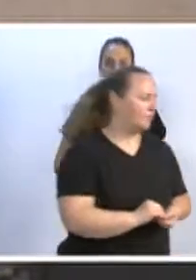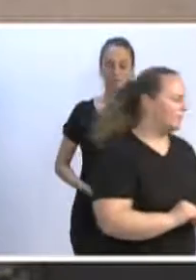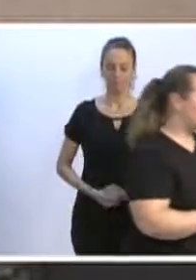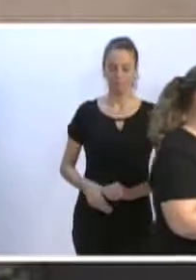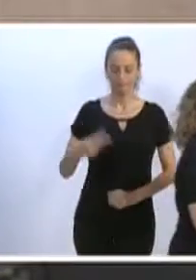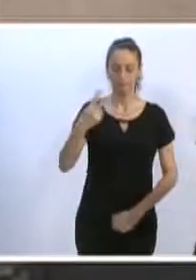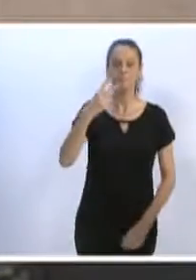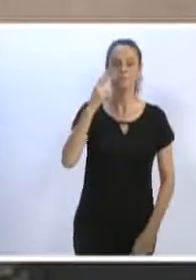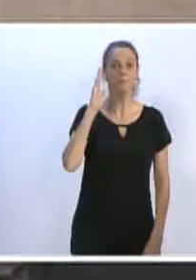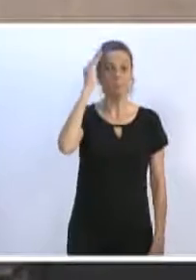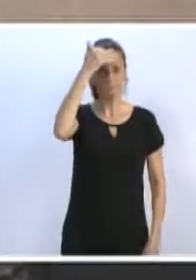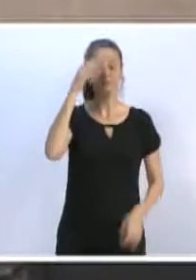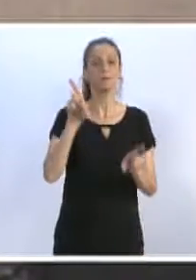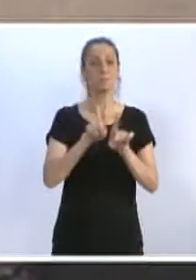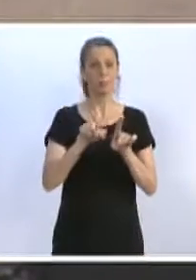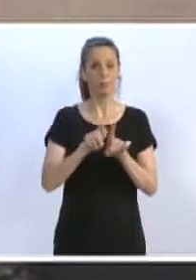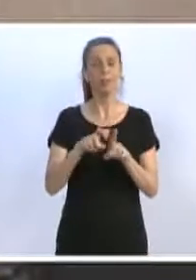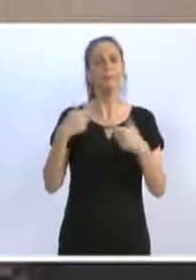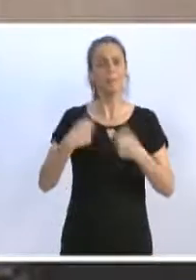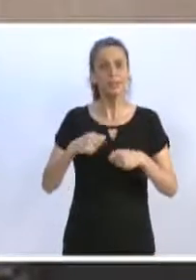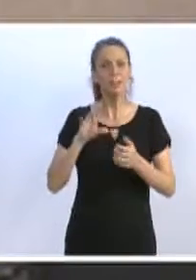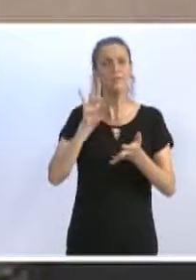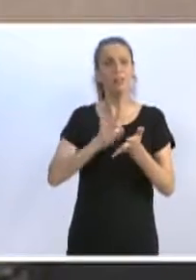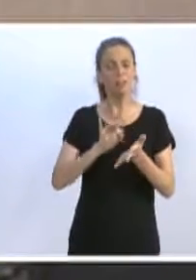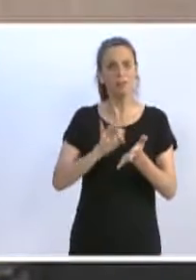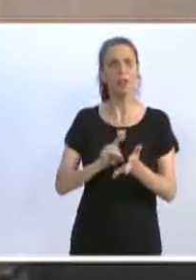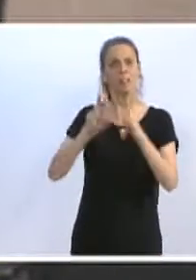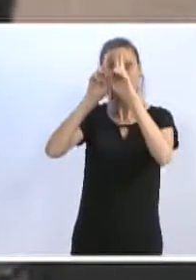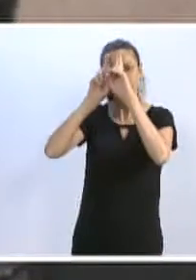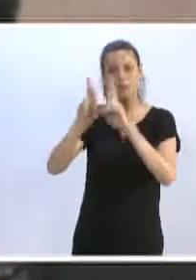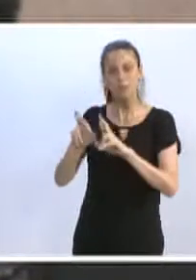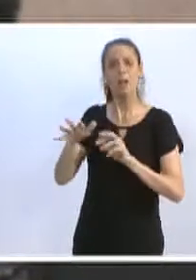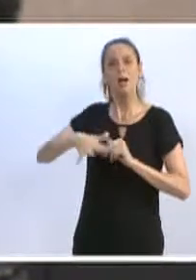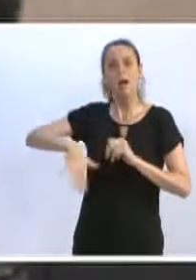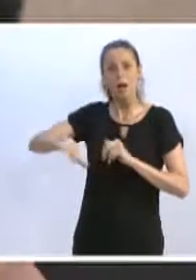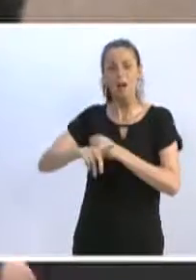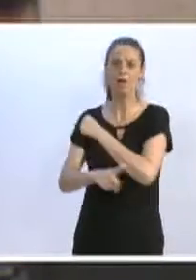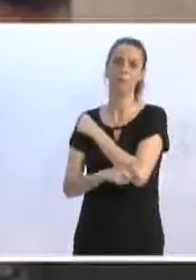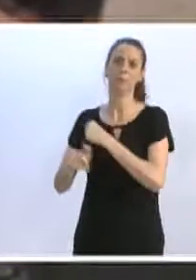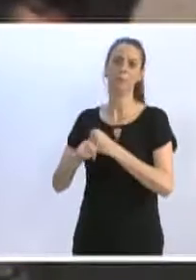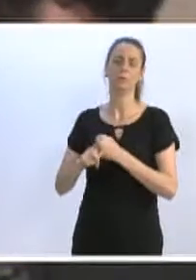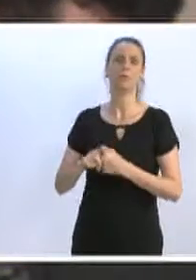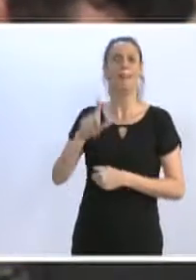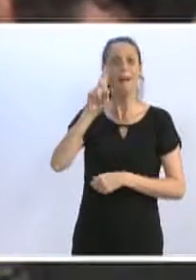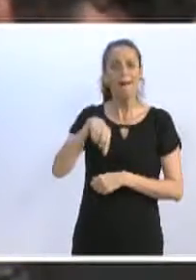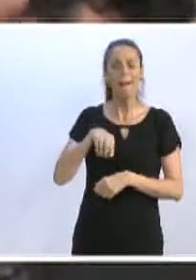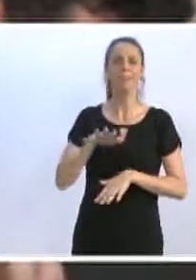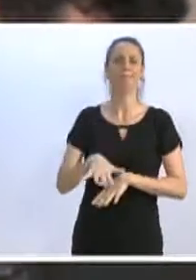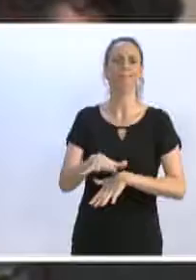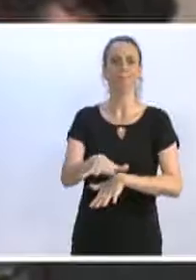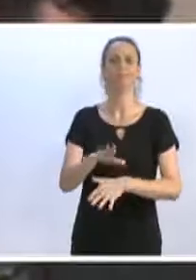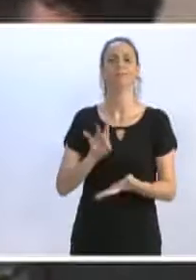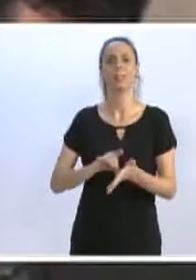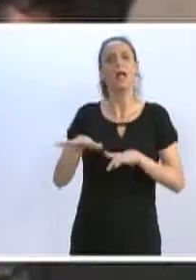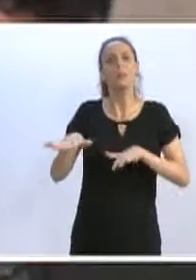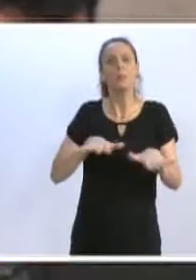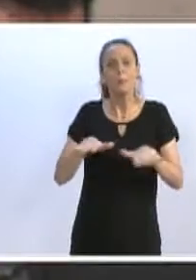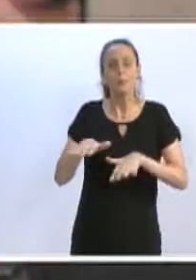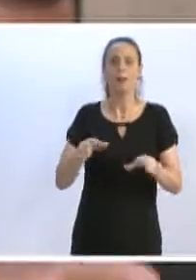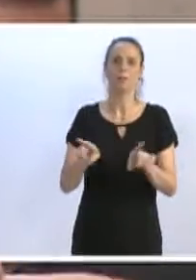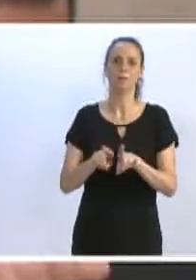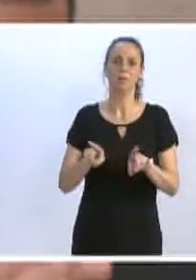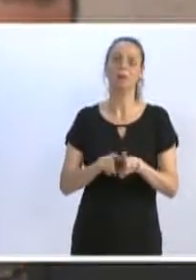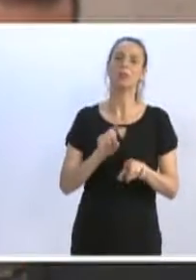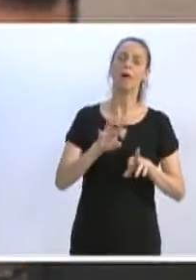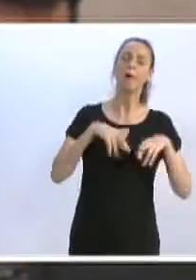branco administração abrace a causa a ligação vila garcia que é um dos temas principais da mobilidade urbana não adianta ficar só falando em mobilidade urbana em